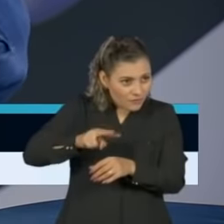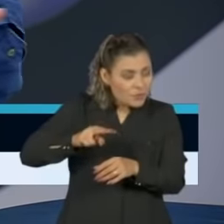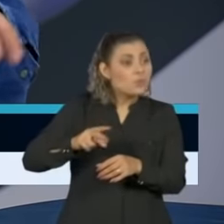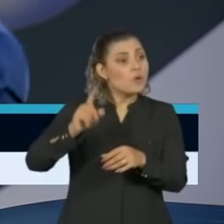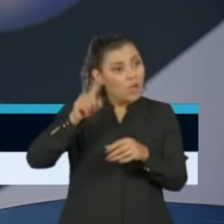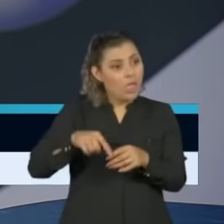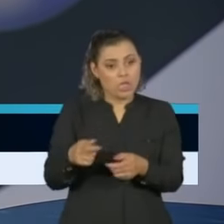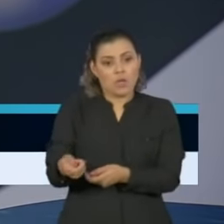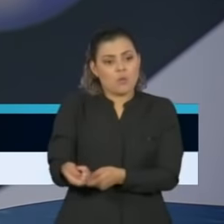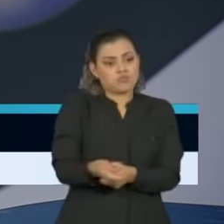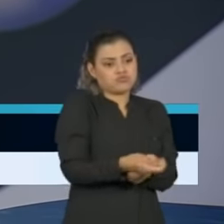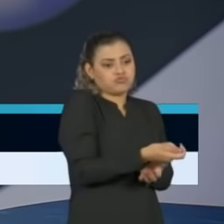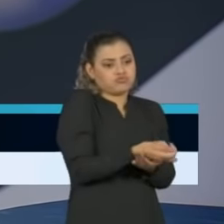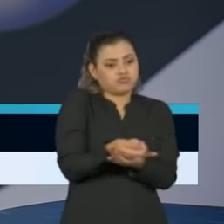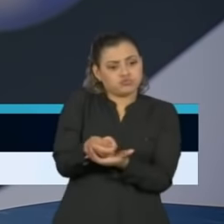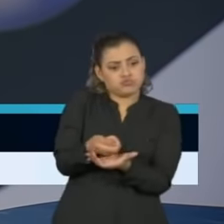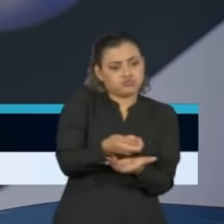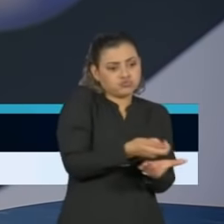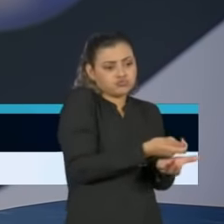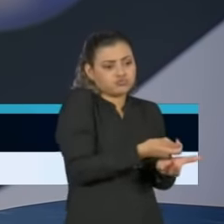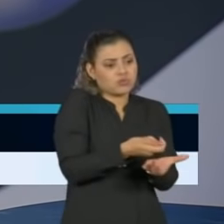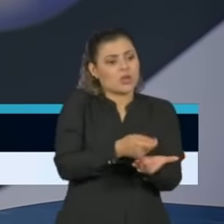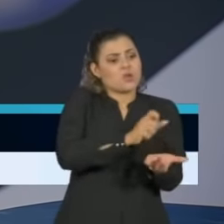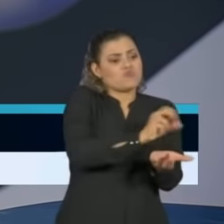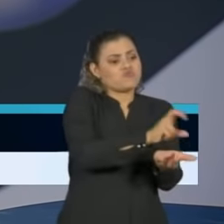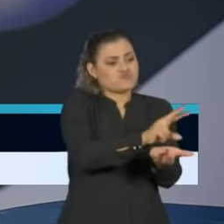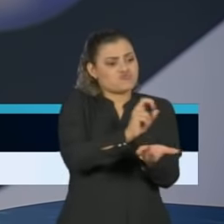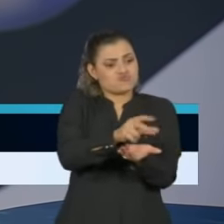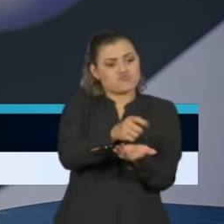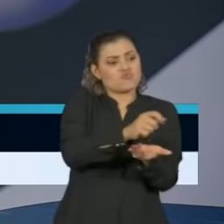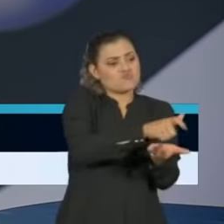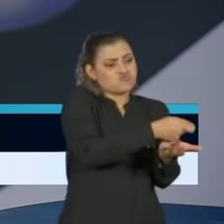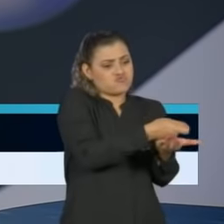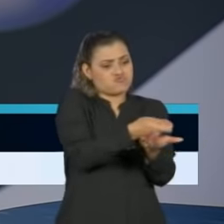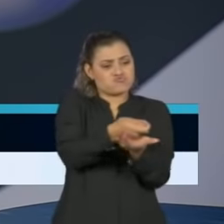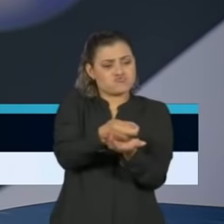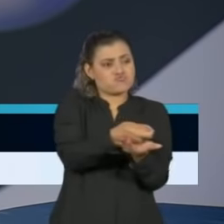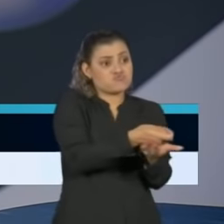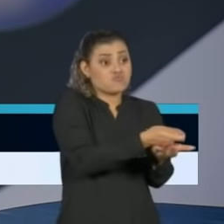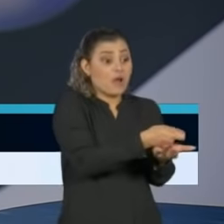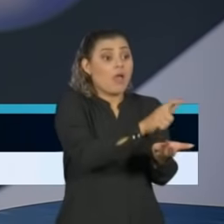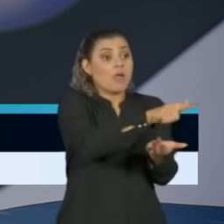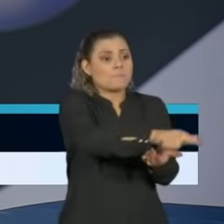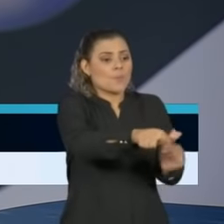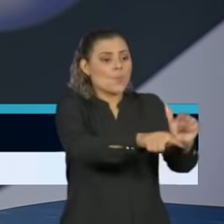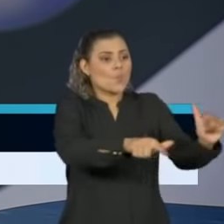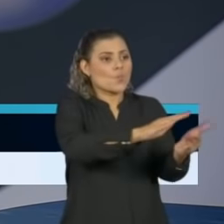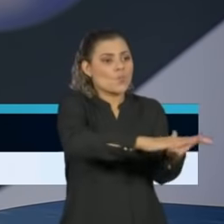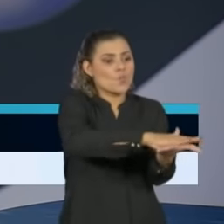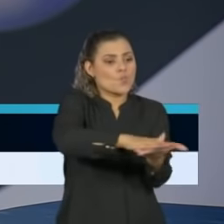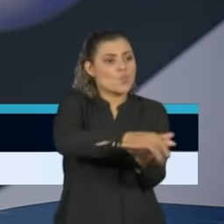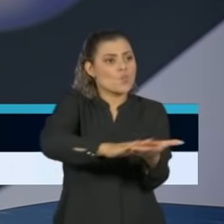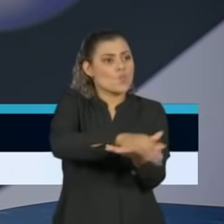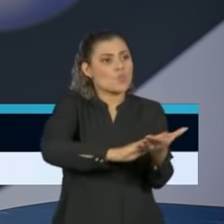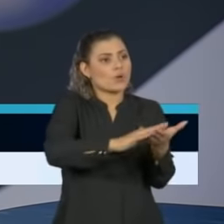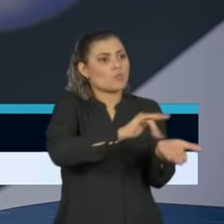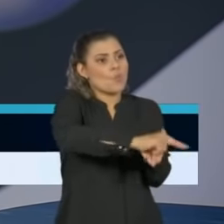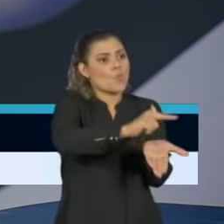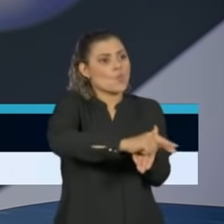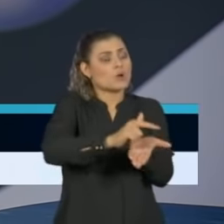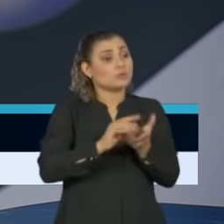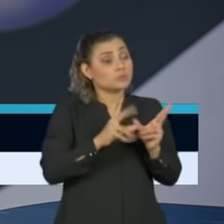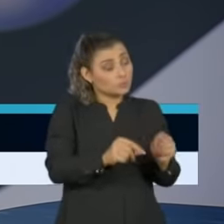ficam pulverizando hipoclorito diluído, que são substâncias que matam os vírus. Desinfectantes, a desinfecção dos ambientes de